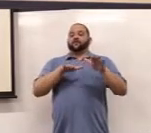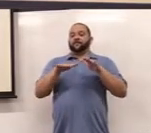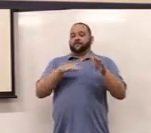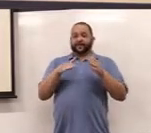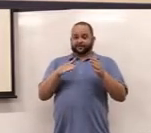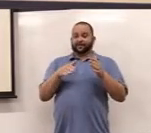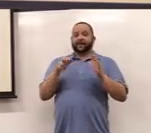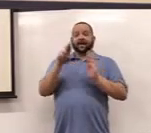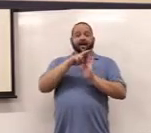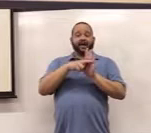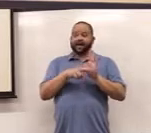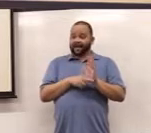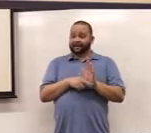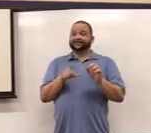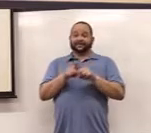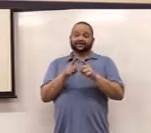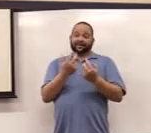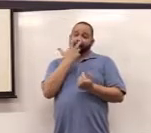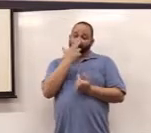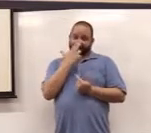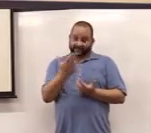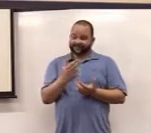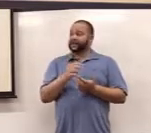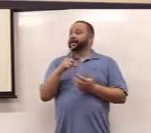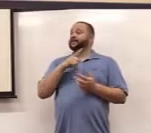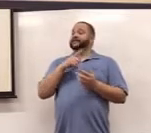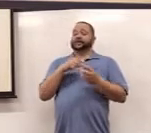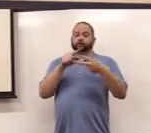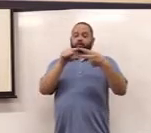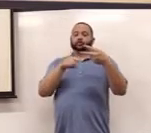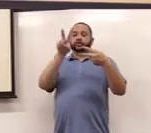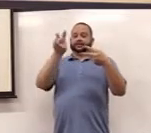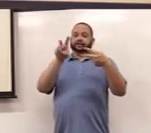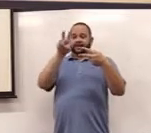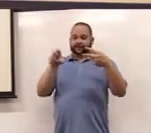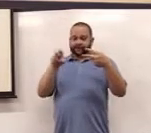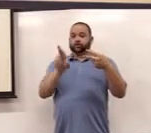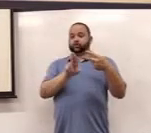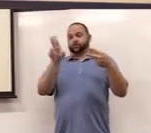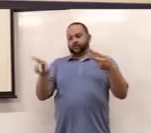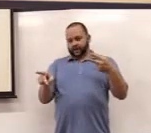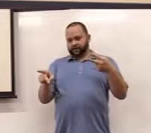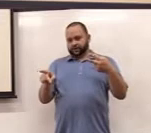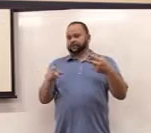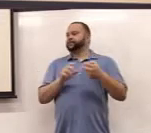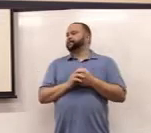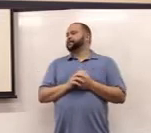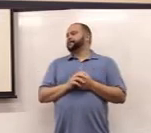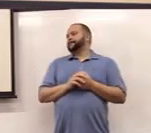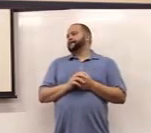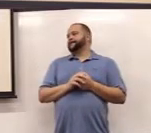foge à regra, só que ele não é mais uma forma sonata. Ele é um movimento escrito com dois temas, que são variados, ou seja, um